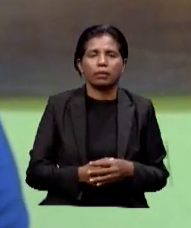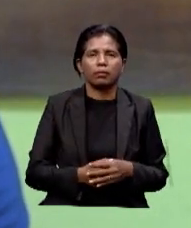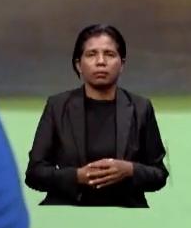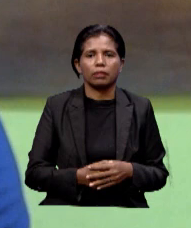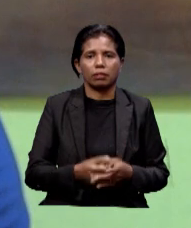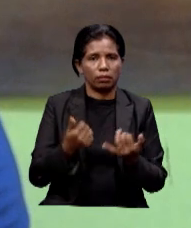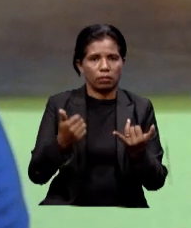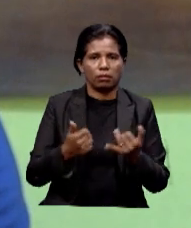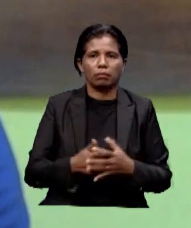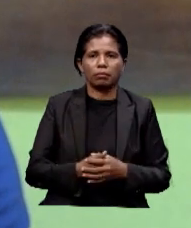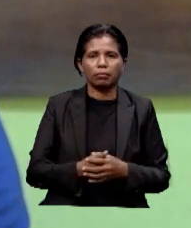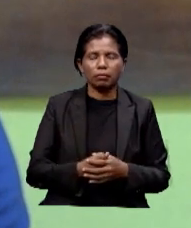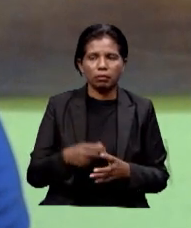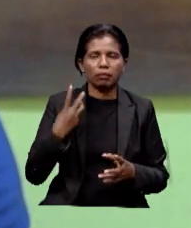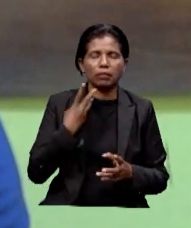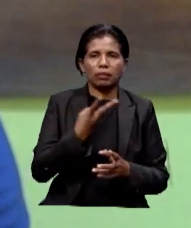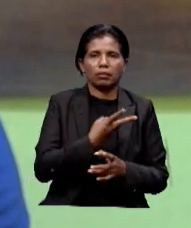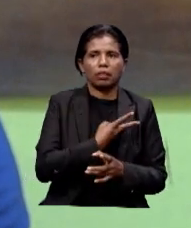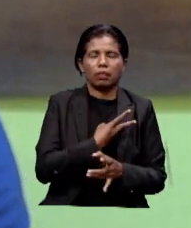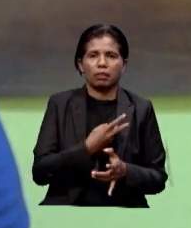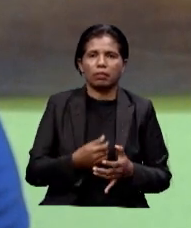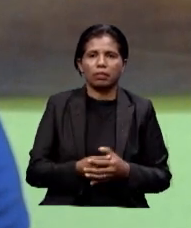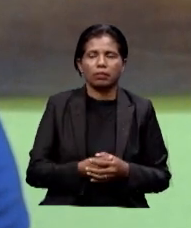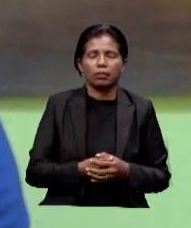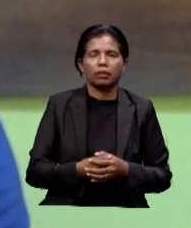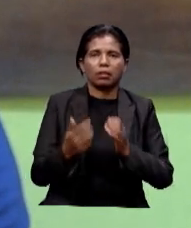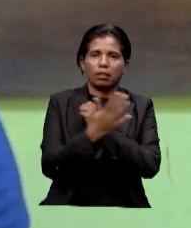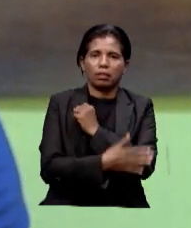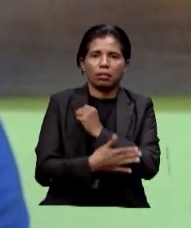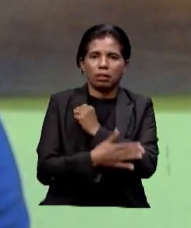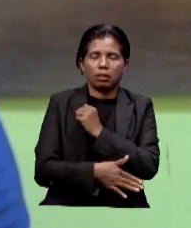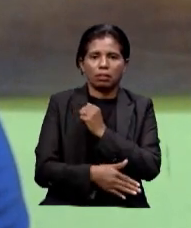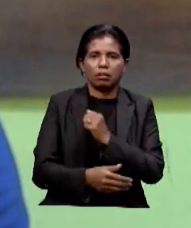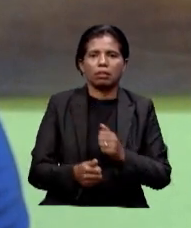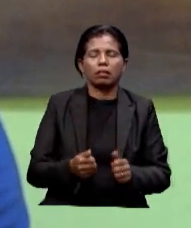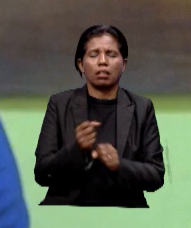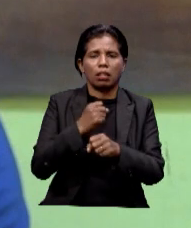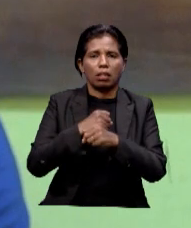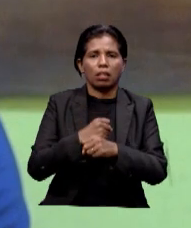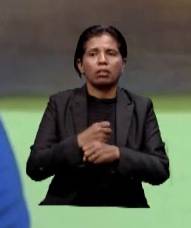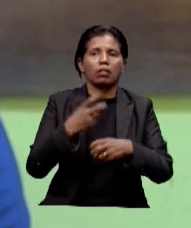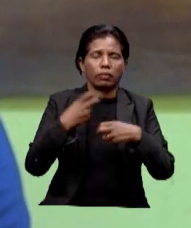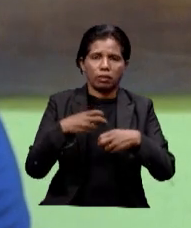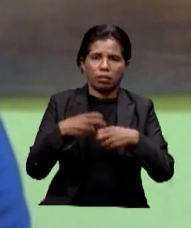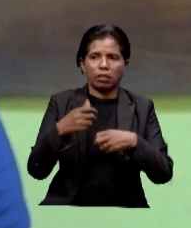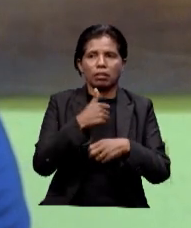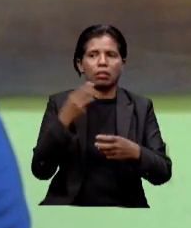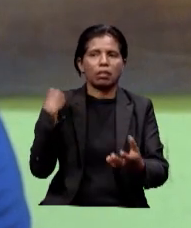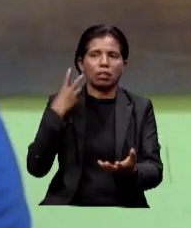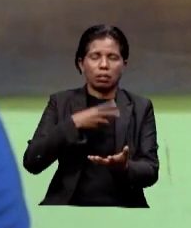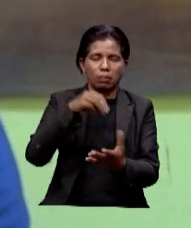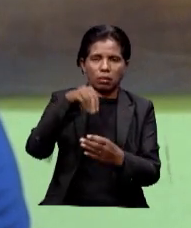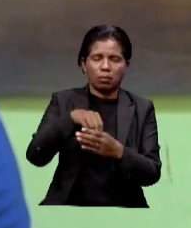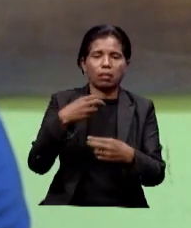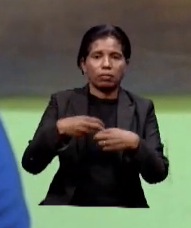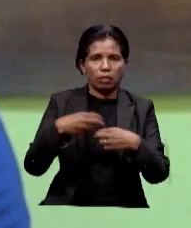nune ita itene rai se provoca crise selo. Quando estamos no tamanho da crise financeira,